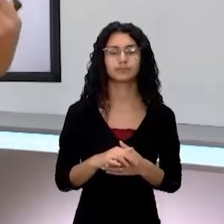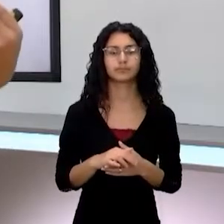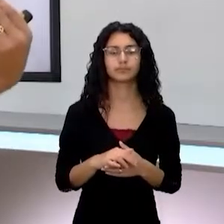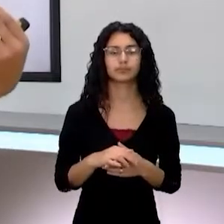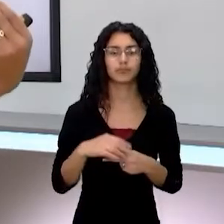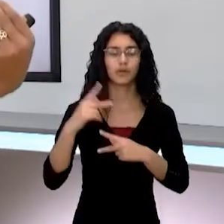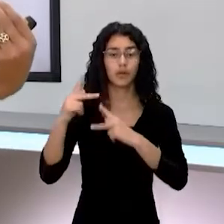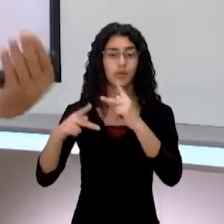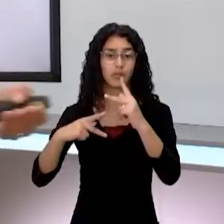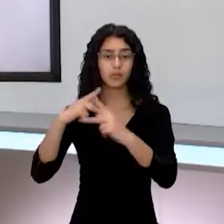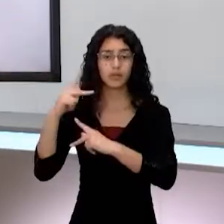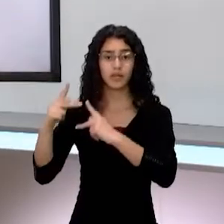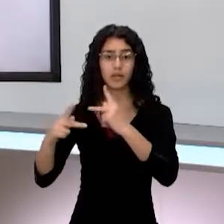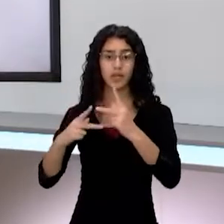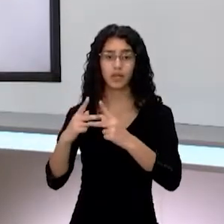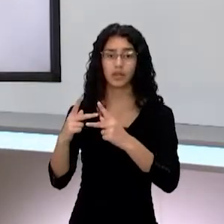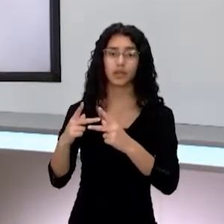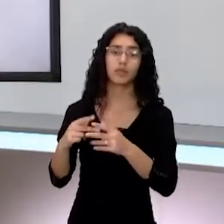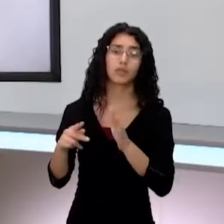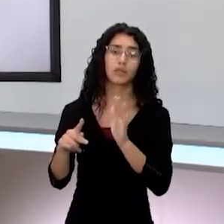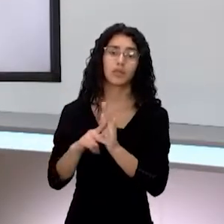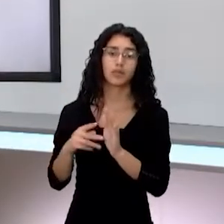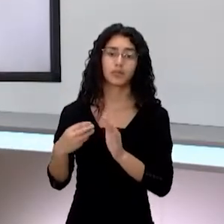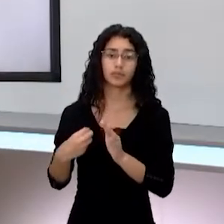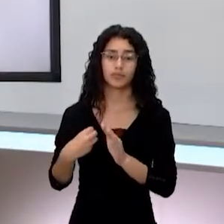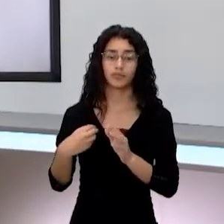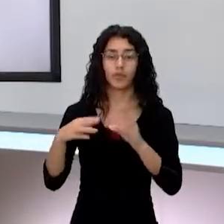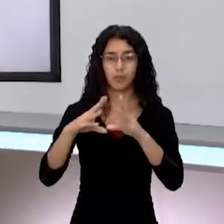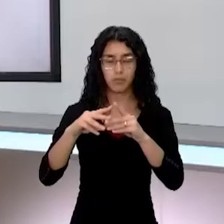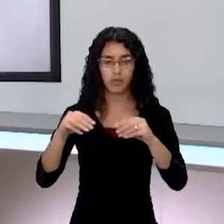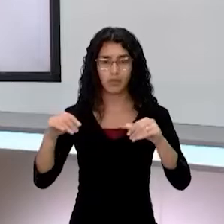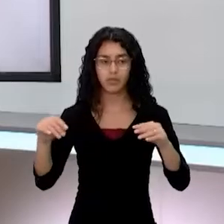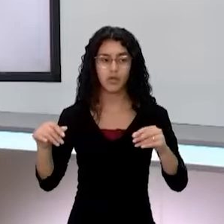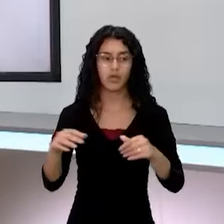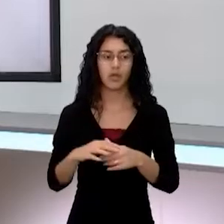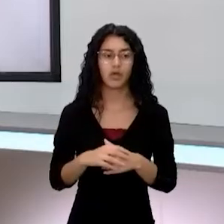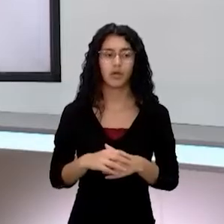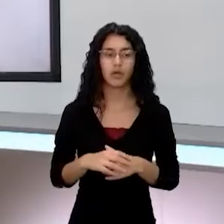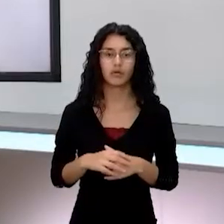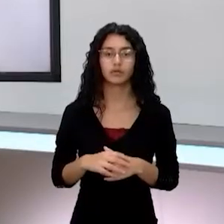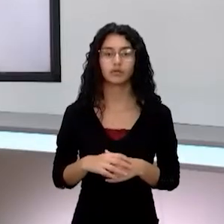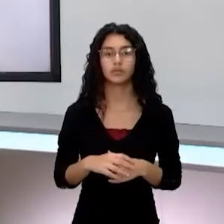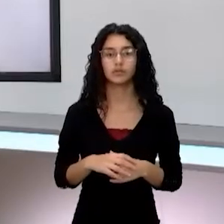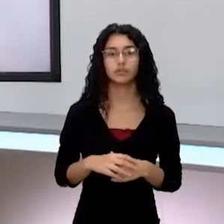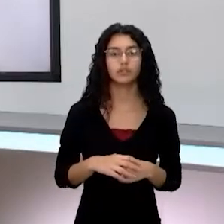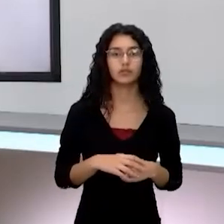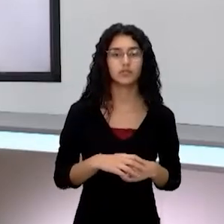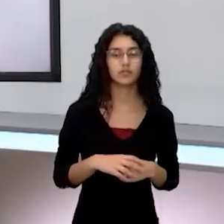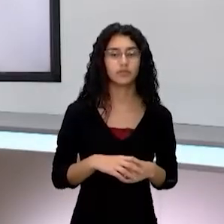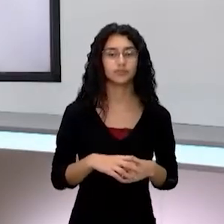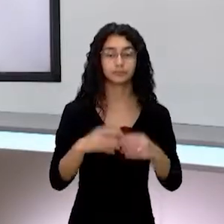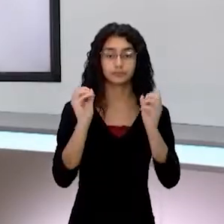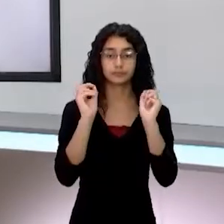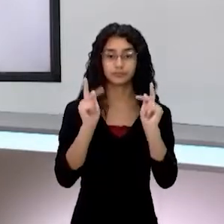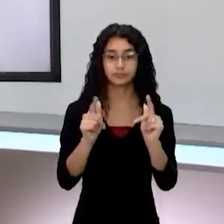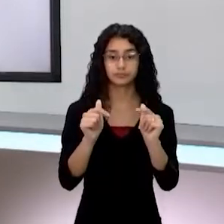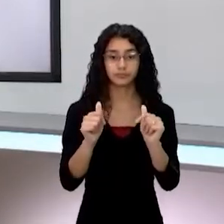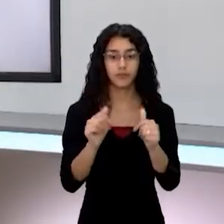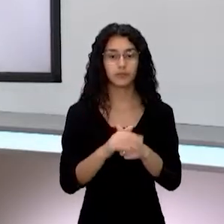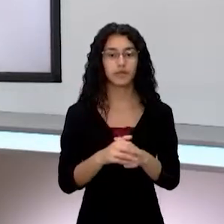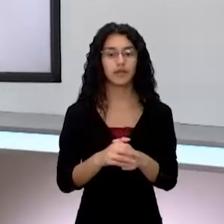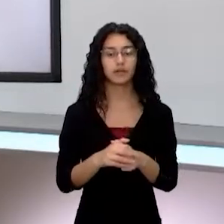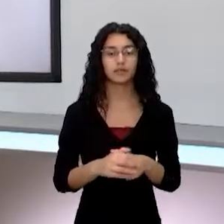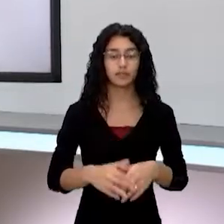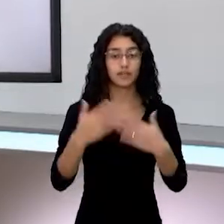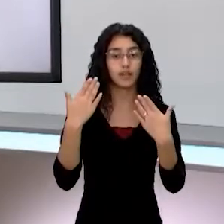planetas terrestres? A maioria tem metais, ferro, assim por diante, né? Então a densidade já varia bastante. Beleza? Pessoal, então é